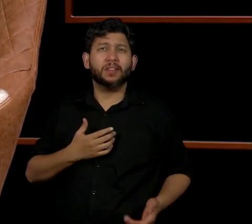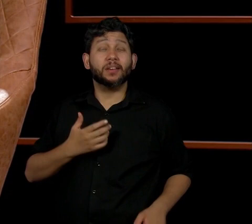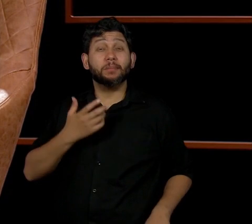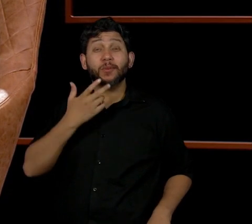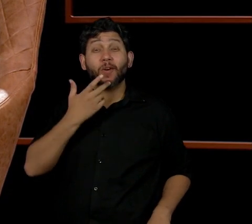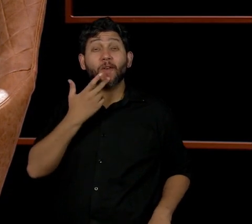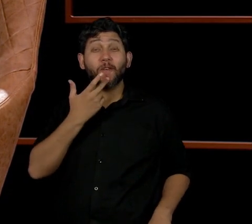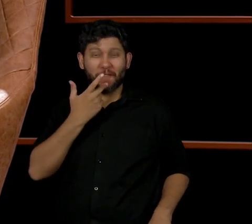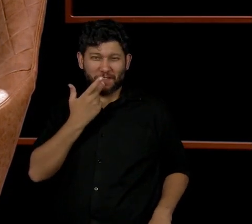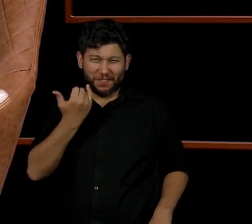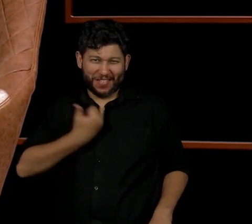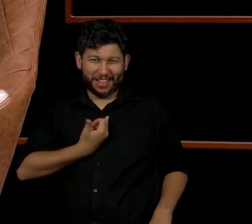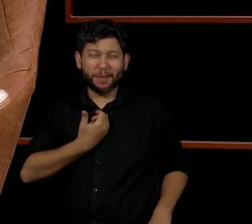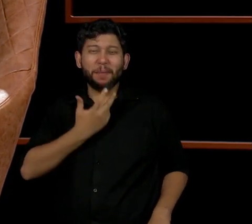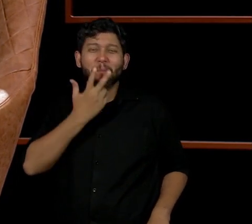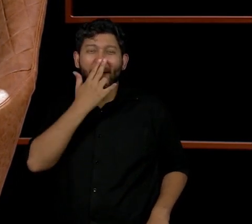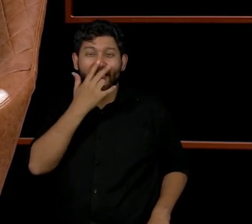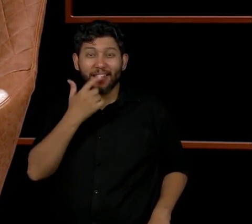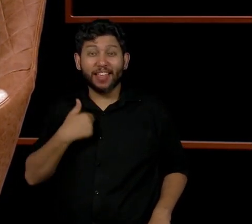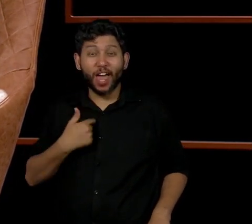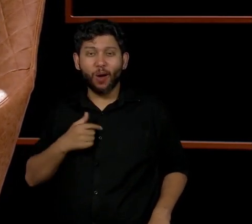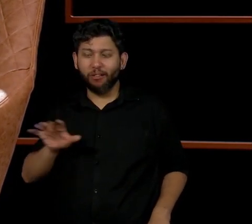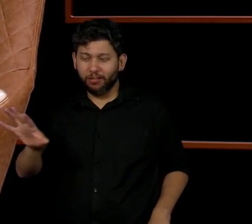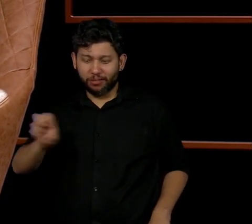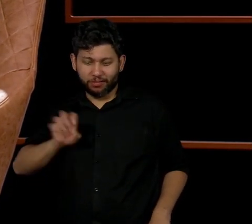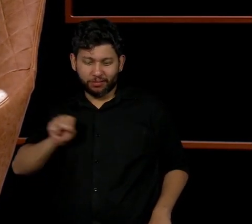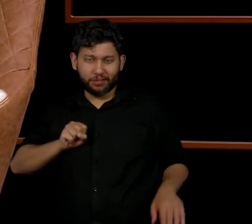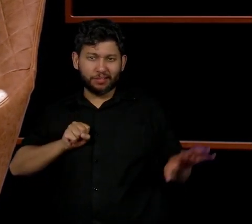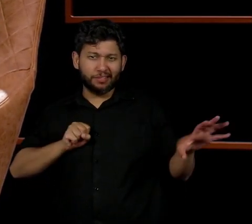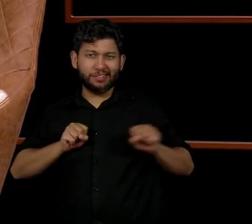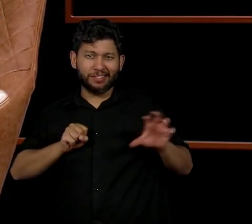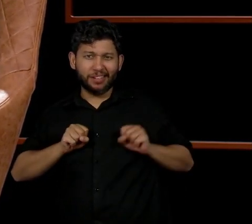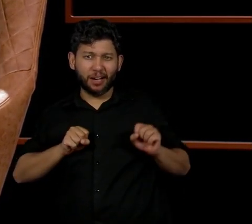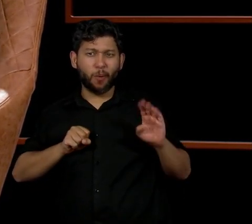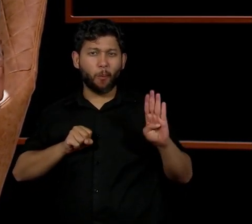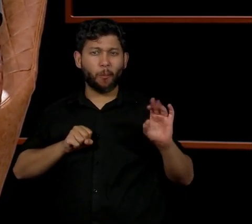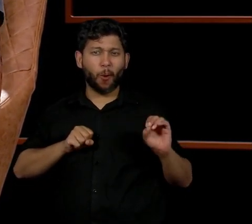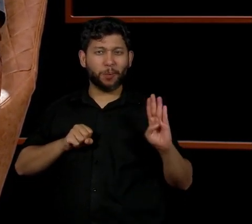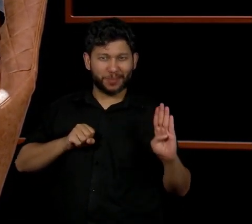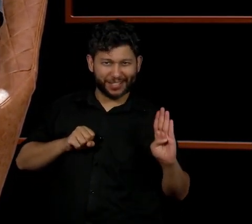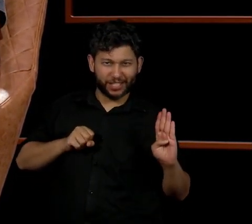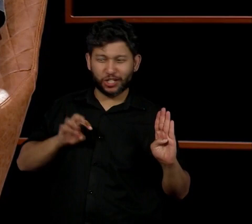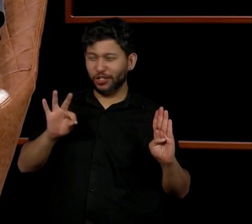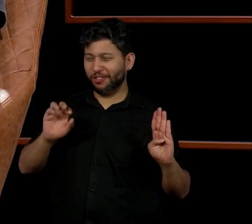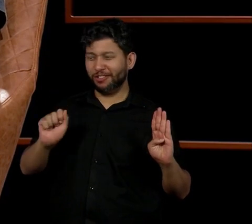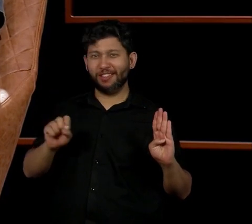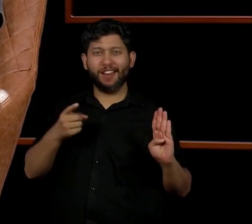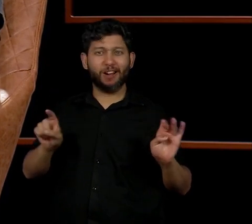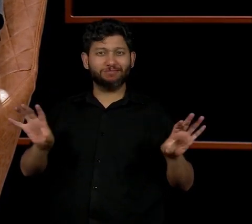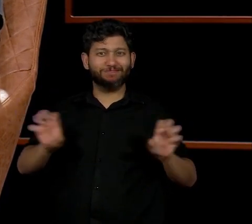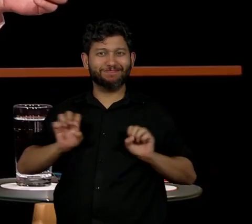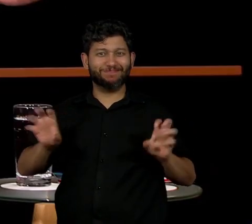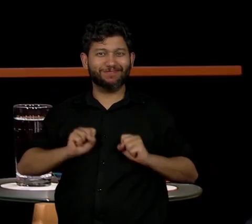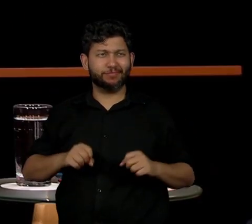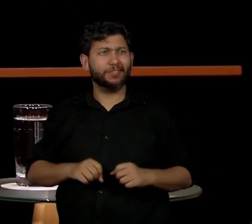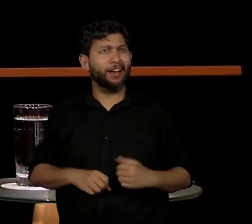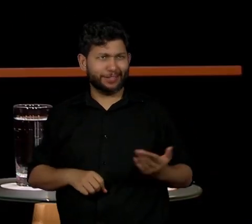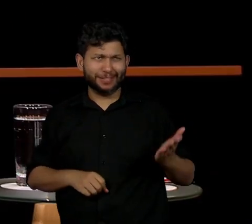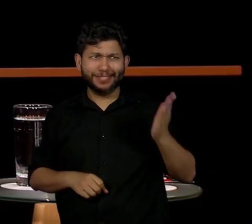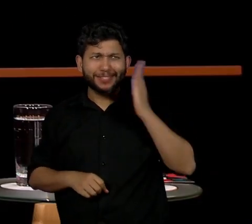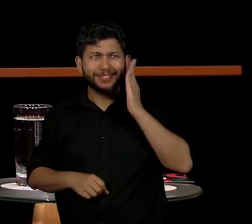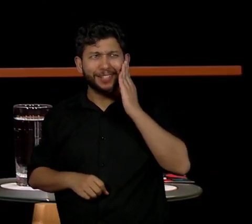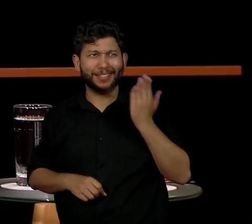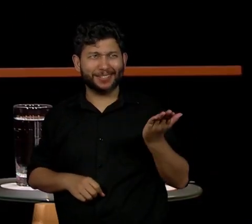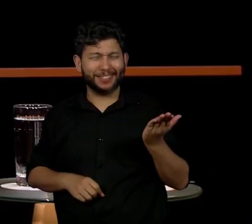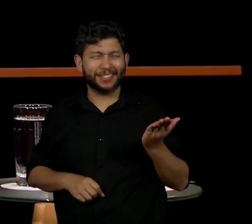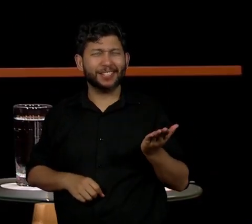pé no quintal do Tião e outro no quintal do Bob Dylan. Então, estou muito bem. A gente sabe, né, Cris, que